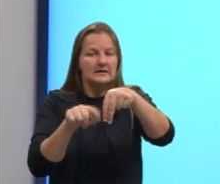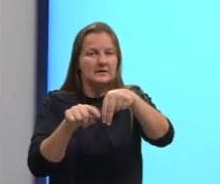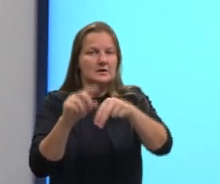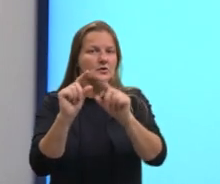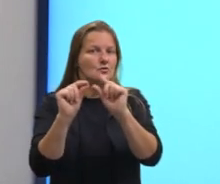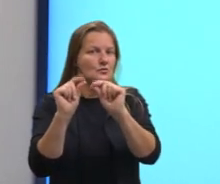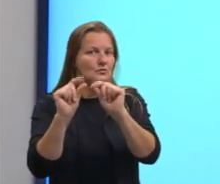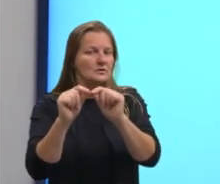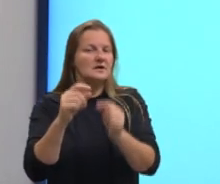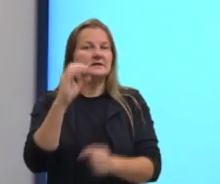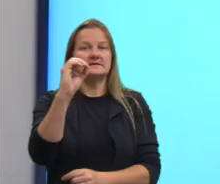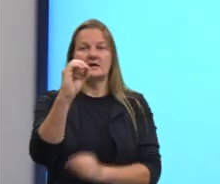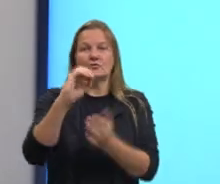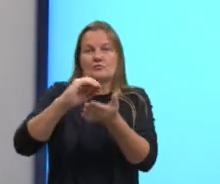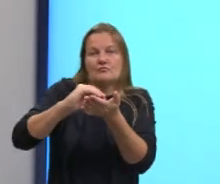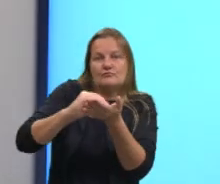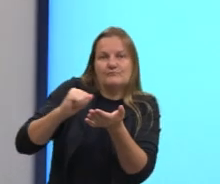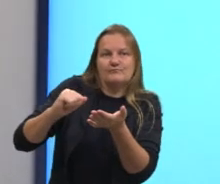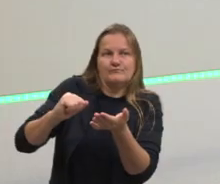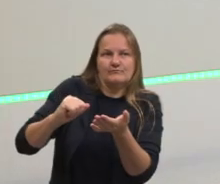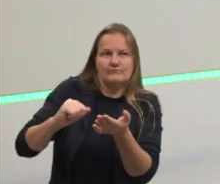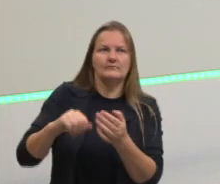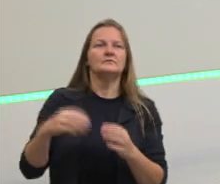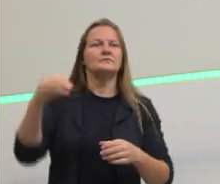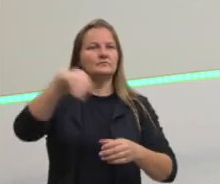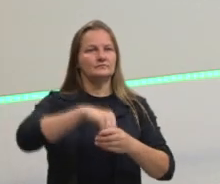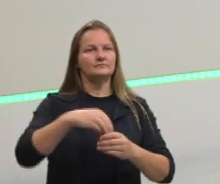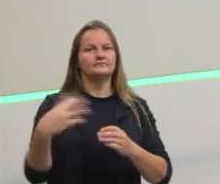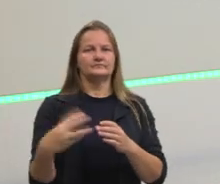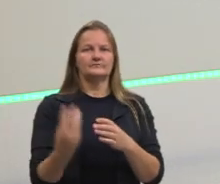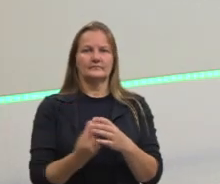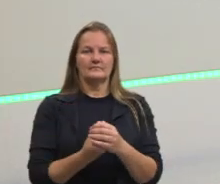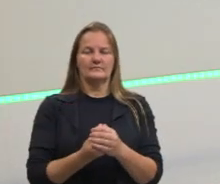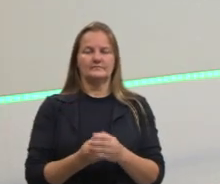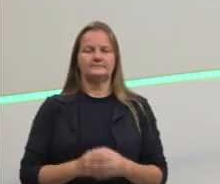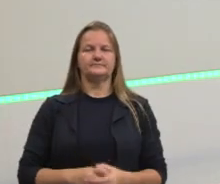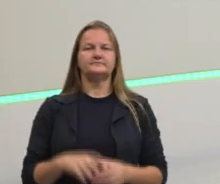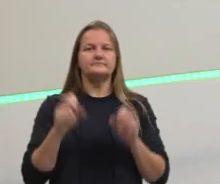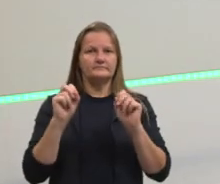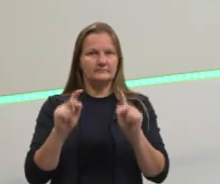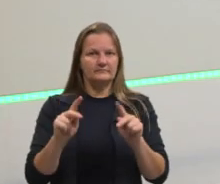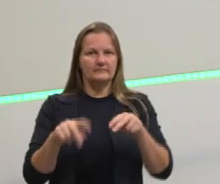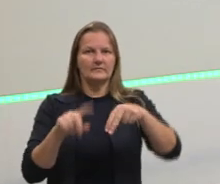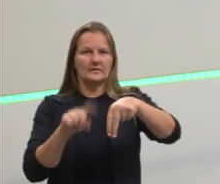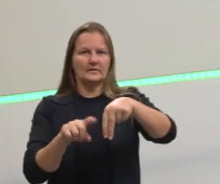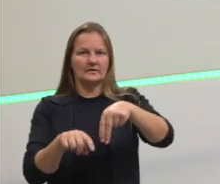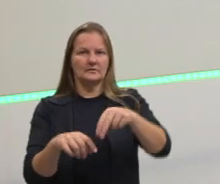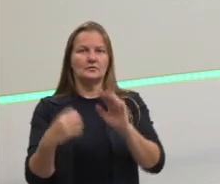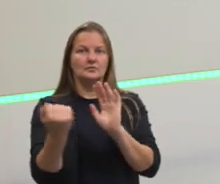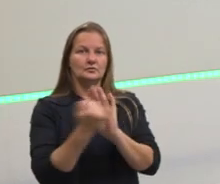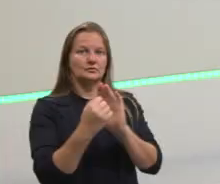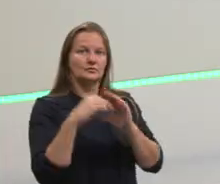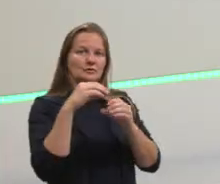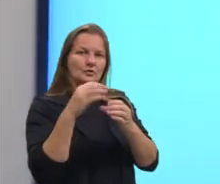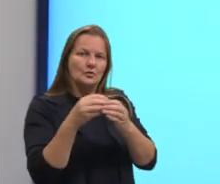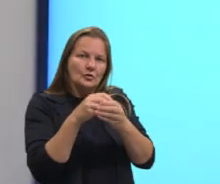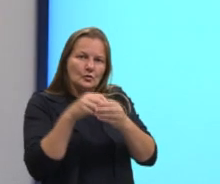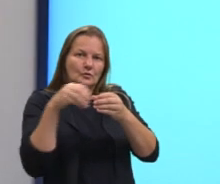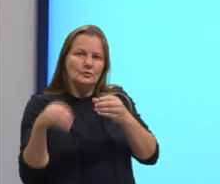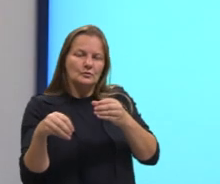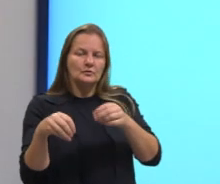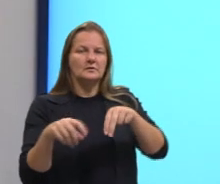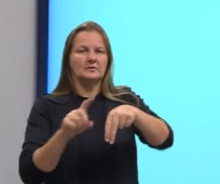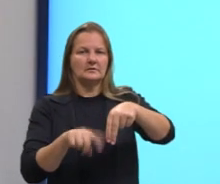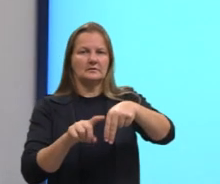Então significa que o Zero foi excluído do conjunto então aquele m Esse é um subconjunto de Ênio